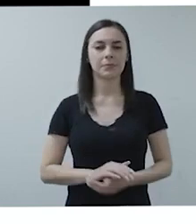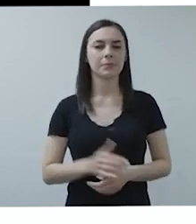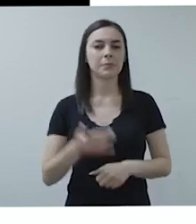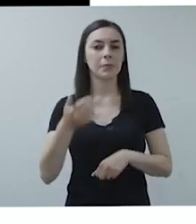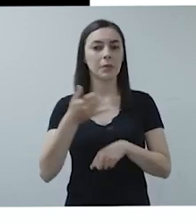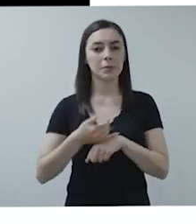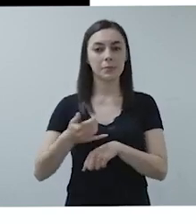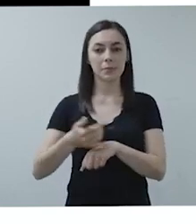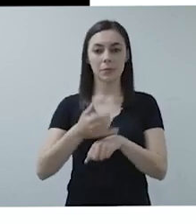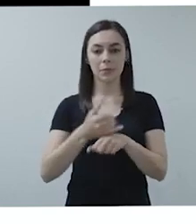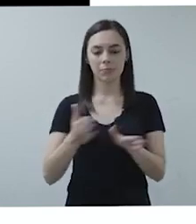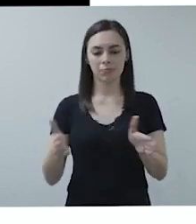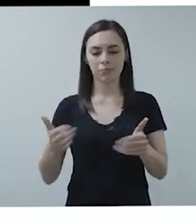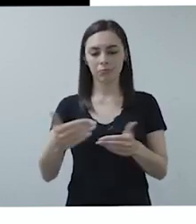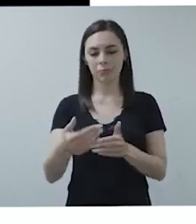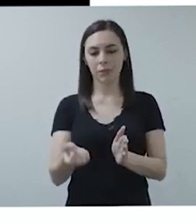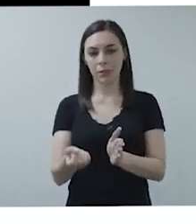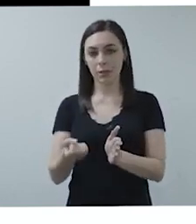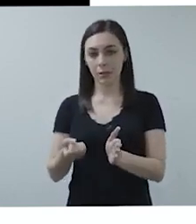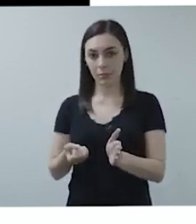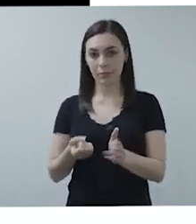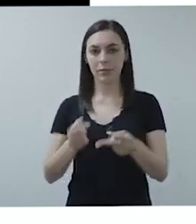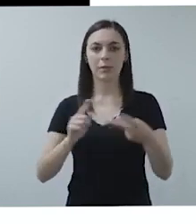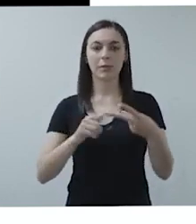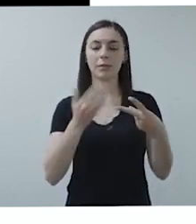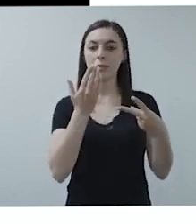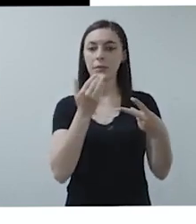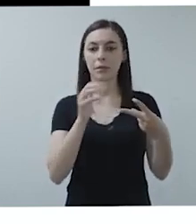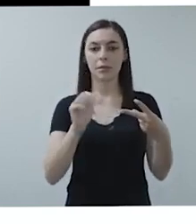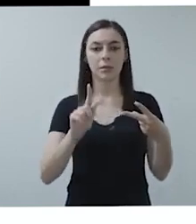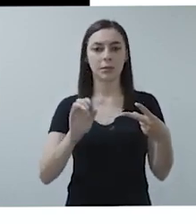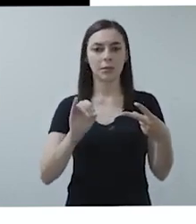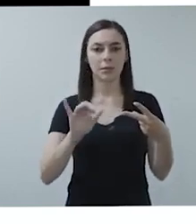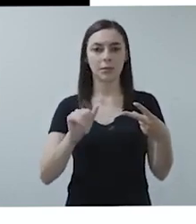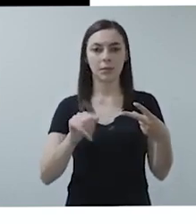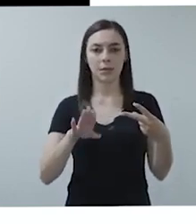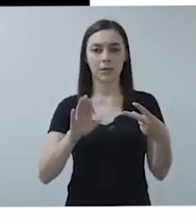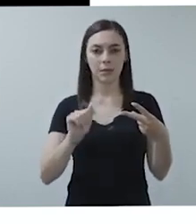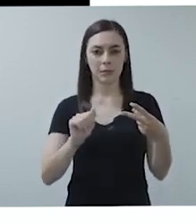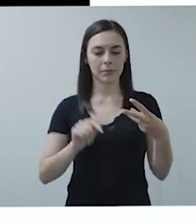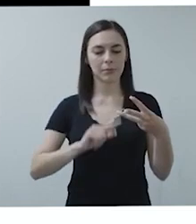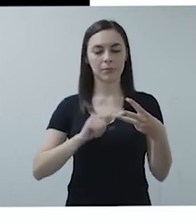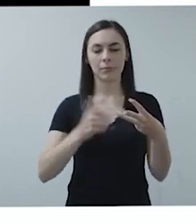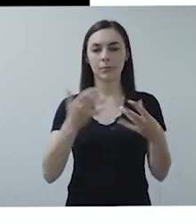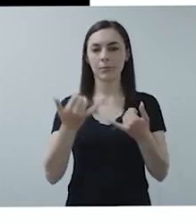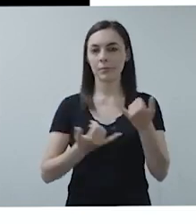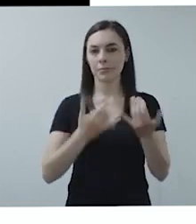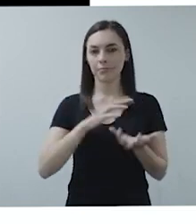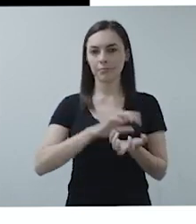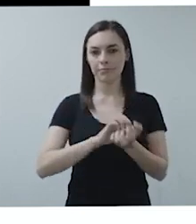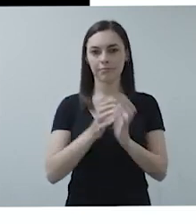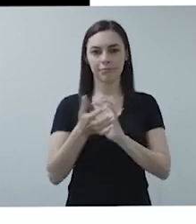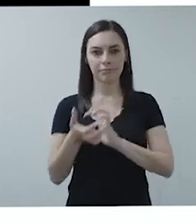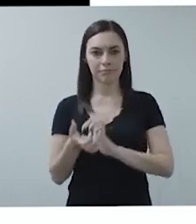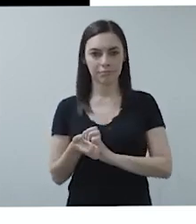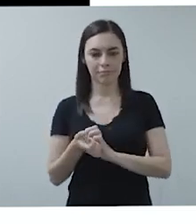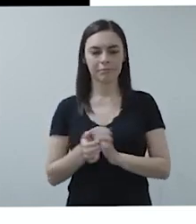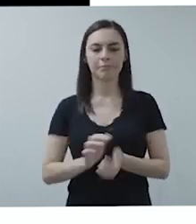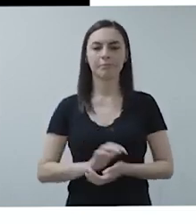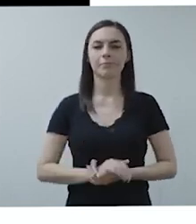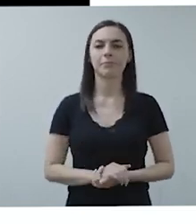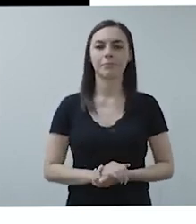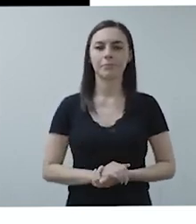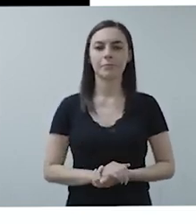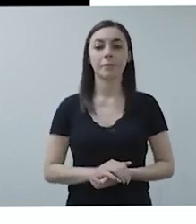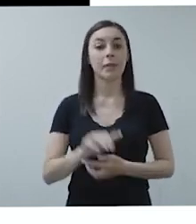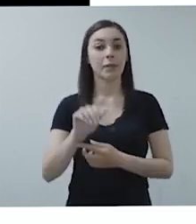objeto, a gaveta, o alimento, a goiaba e a brincadeira, a geleca. Com a letra A,